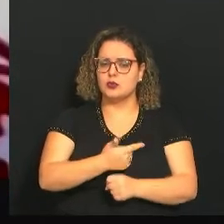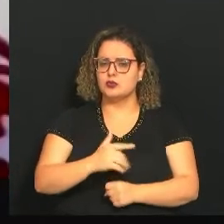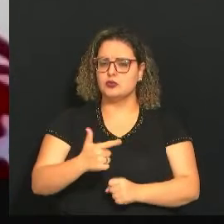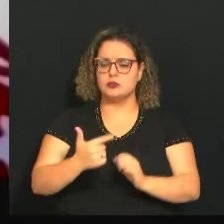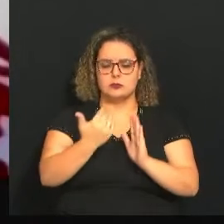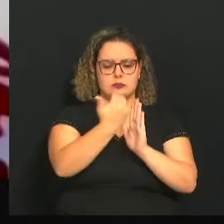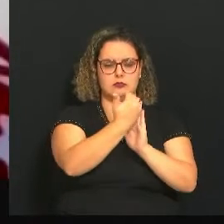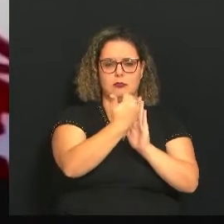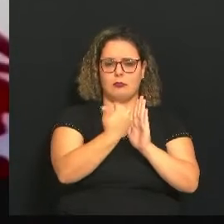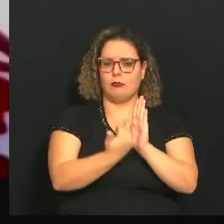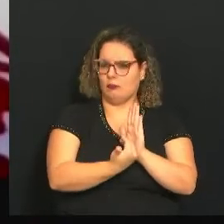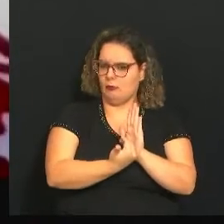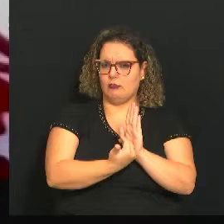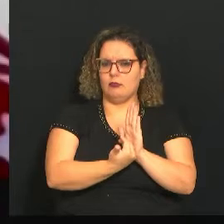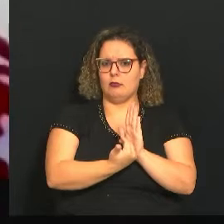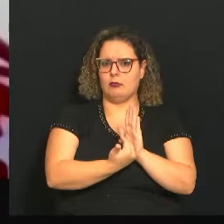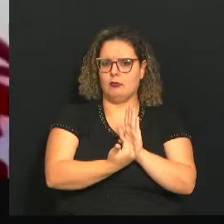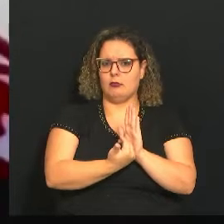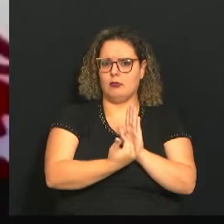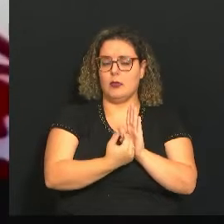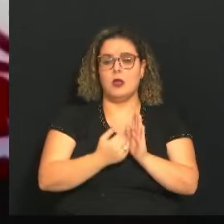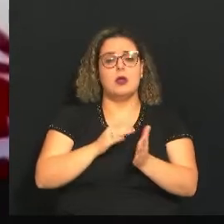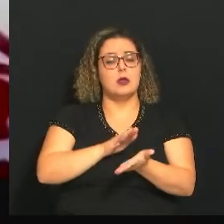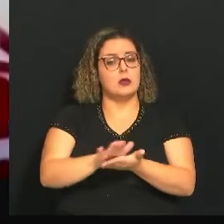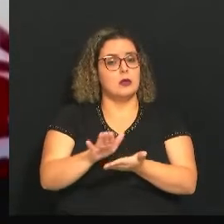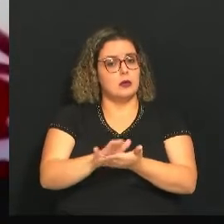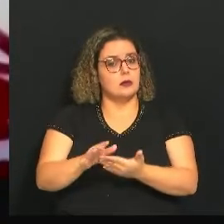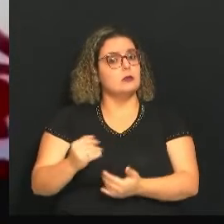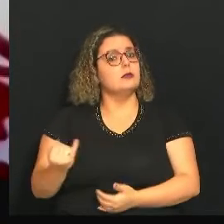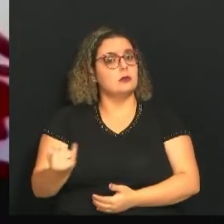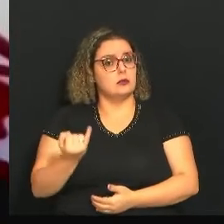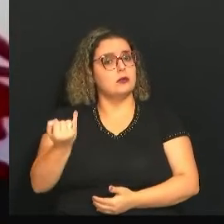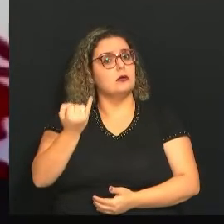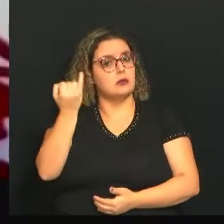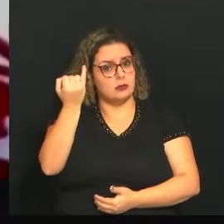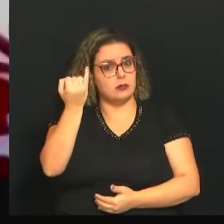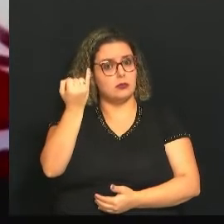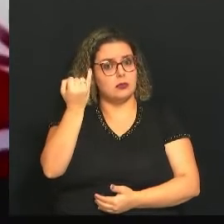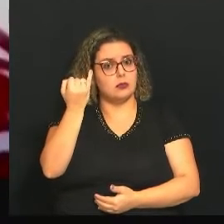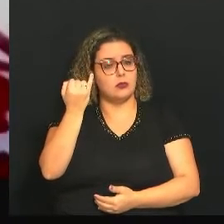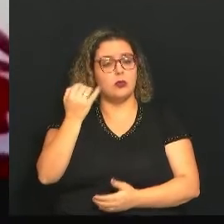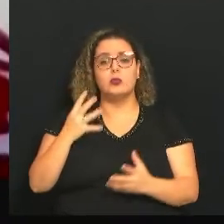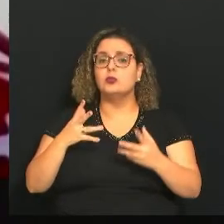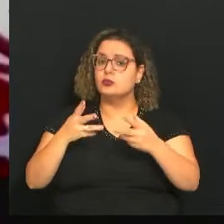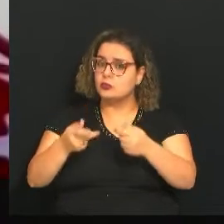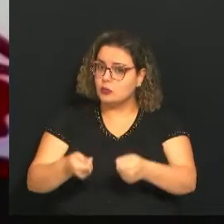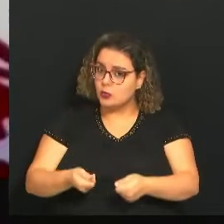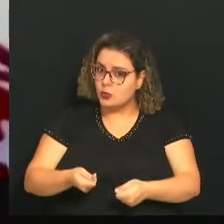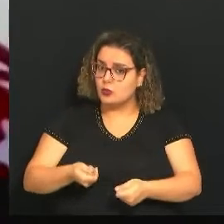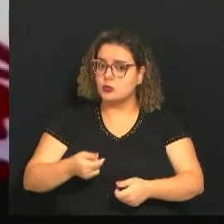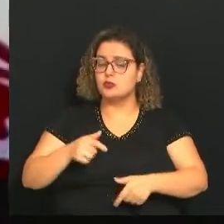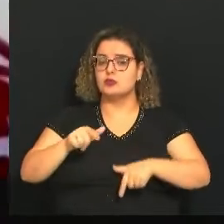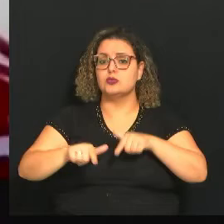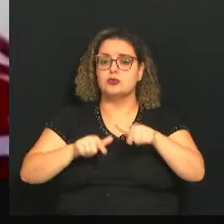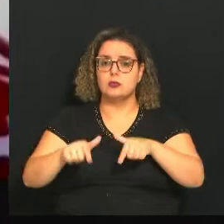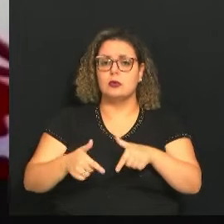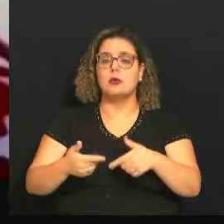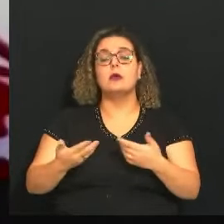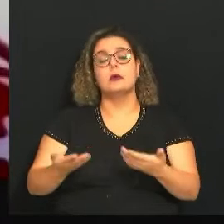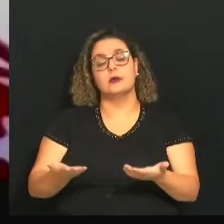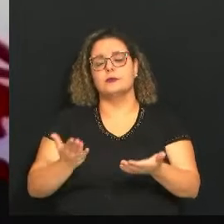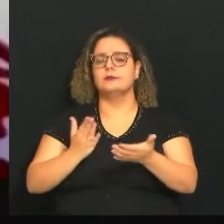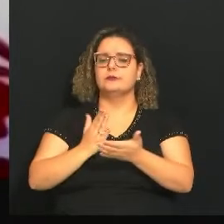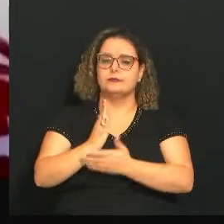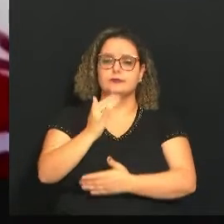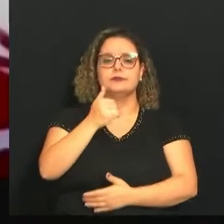na nossa avaliação, são fundamentais, como a despesa com pessoal, né? E assim foi aprovado. Eu sei que quando o orçamento